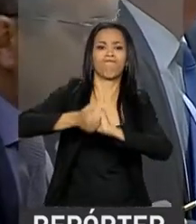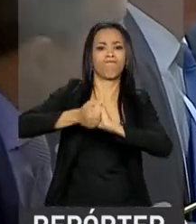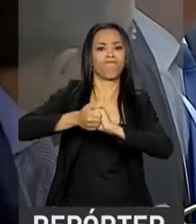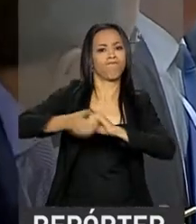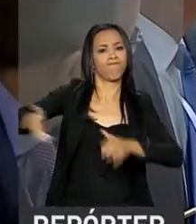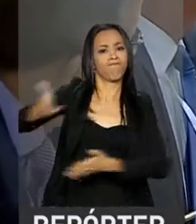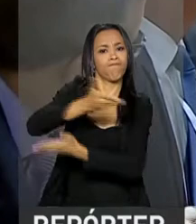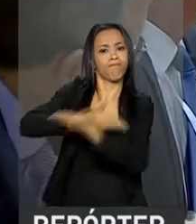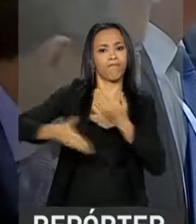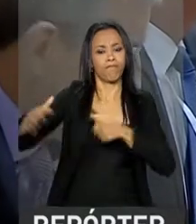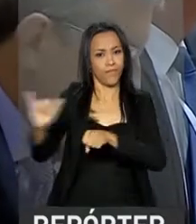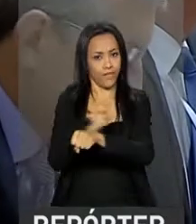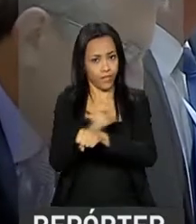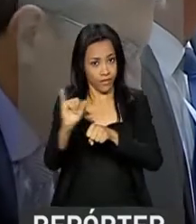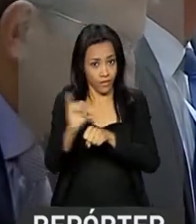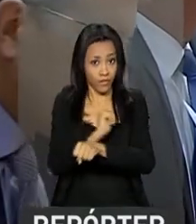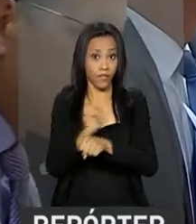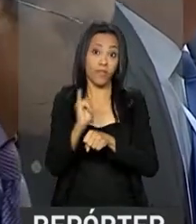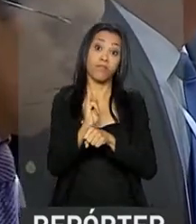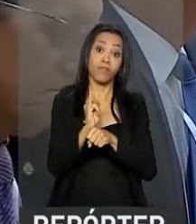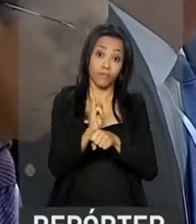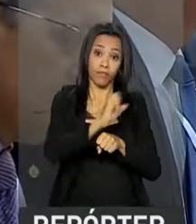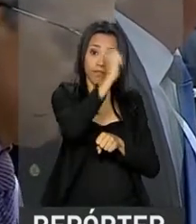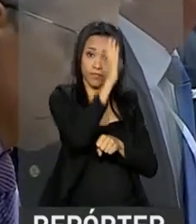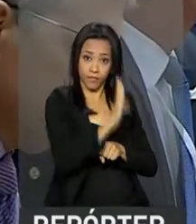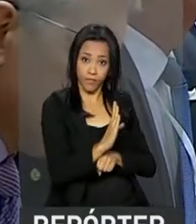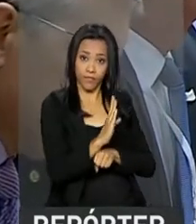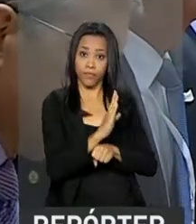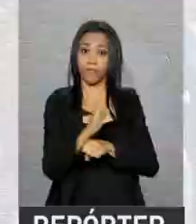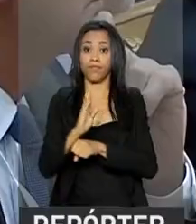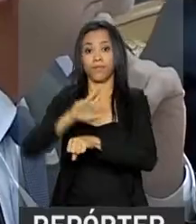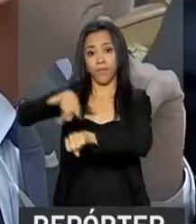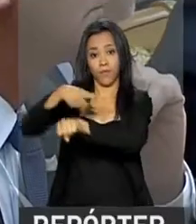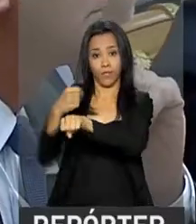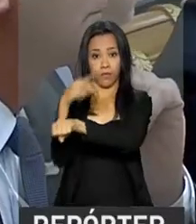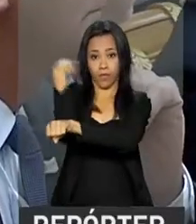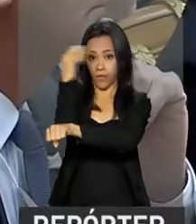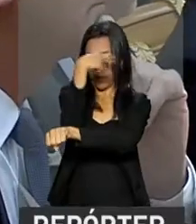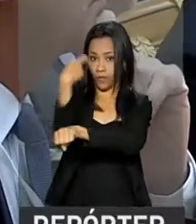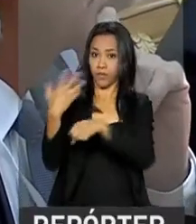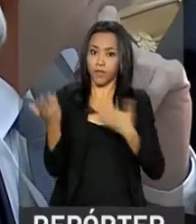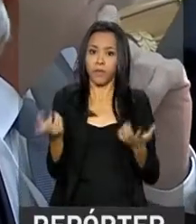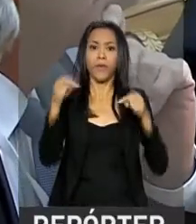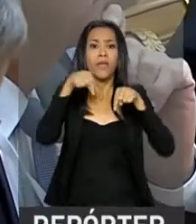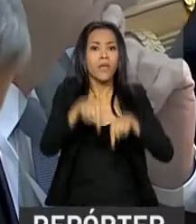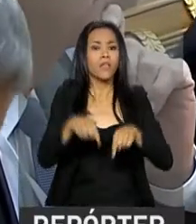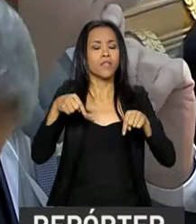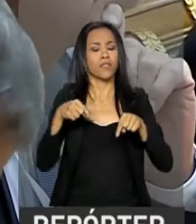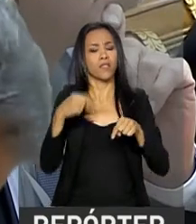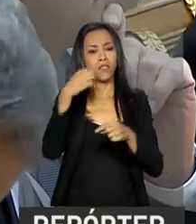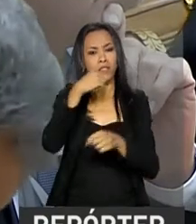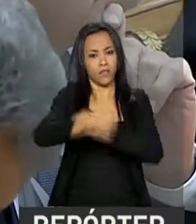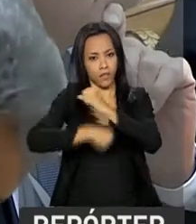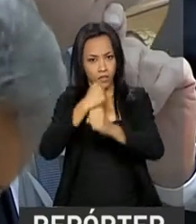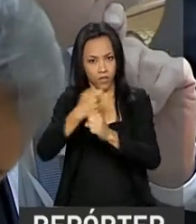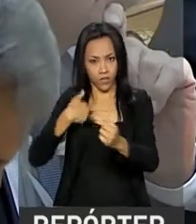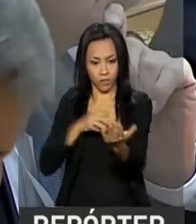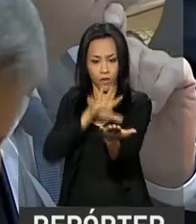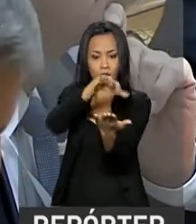parceria estratégica entre o Brasil e a Rússia. Neste ano em que eu assumi a